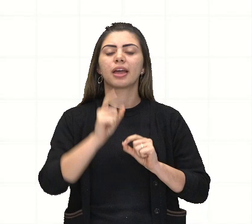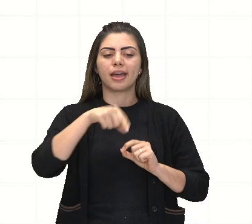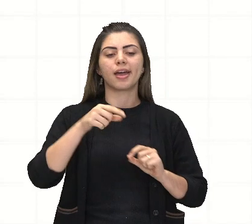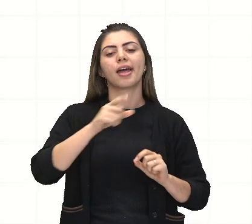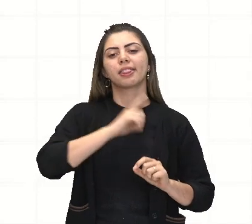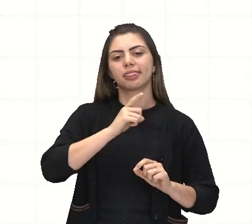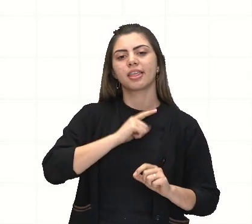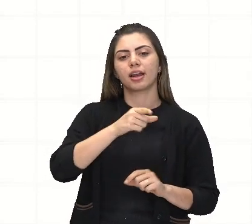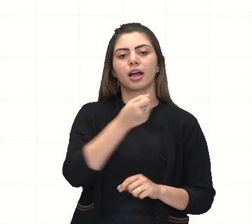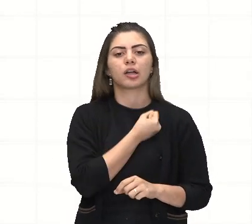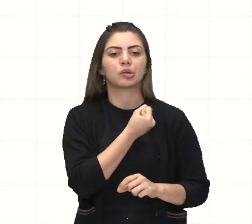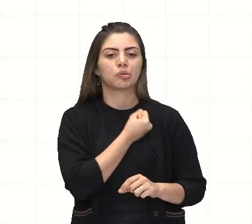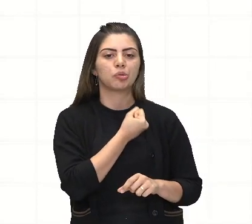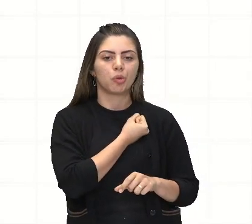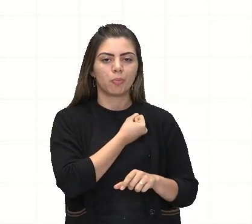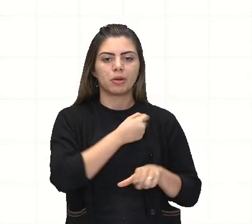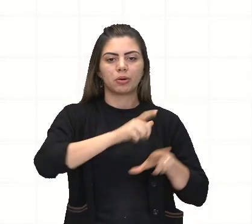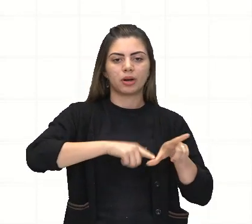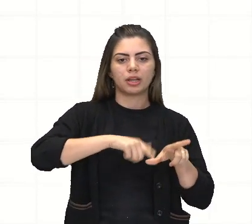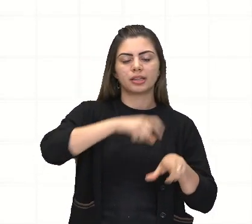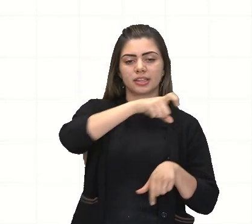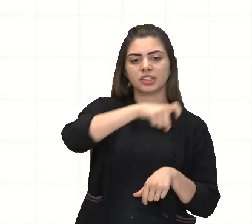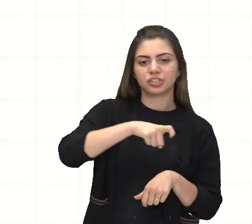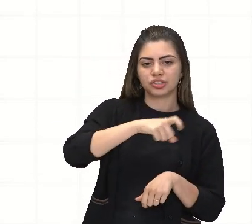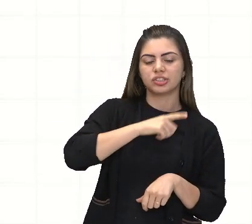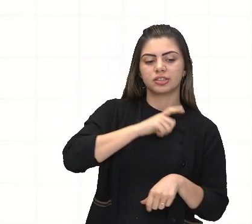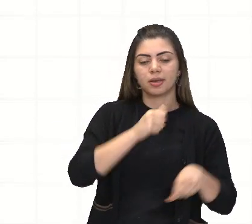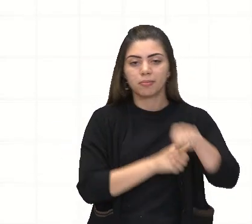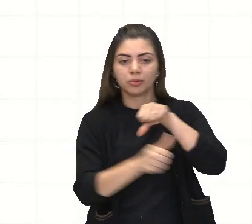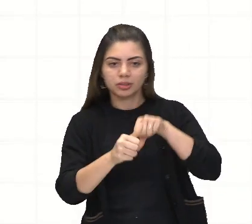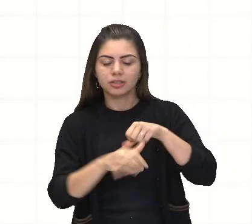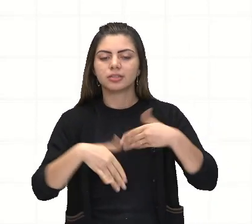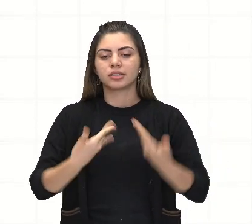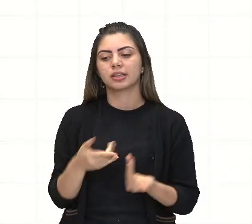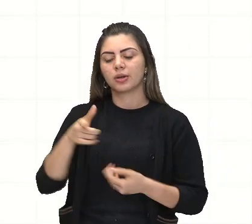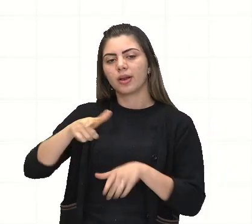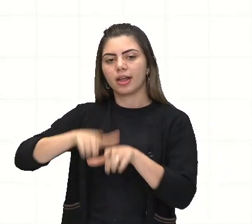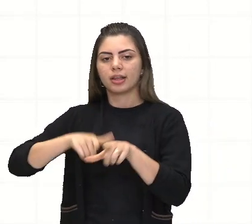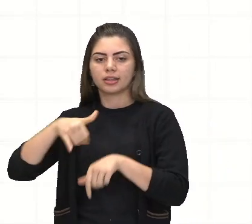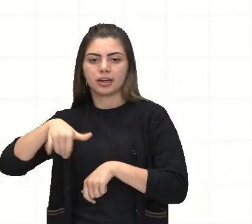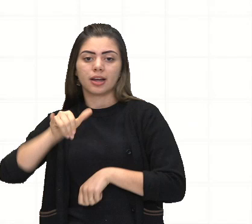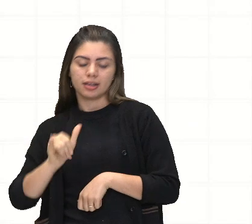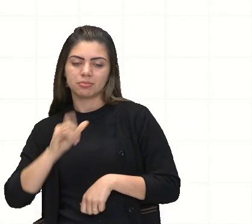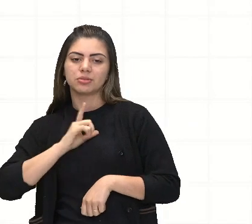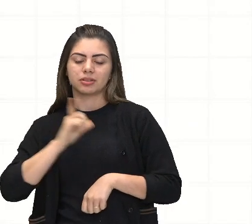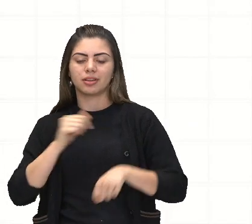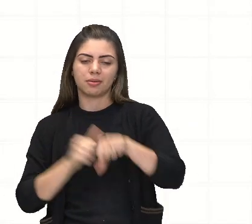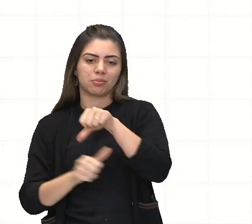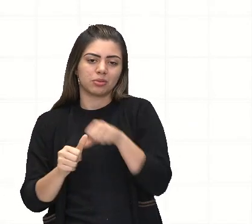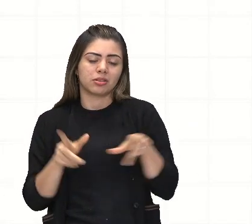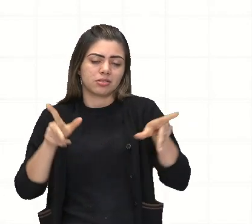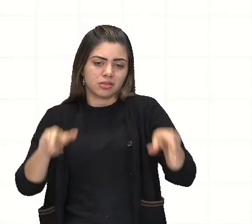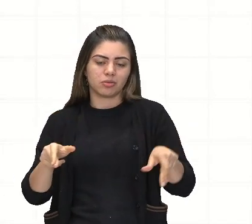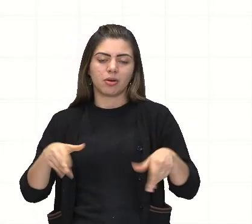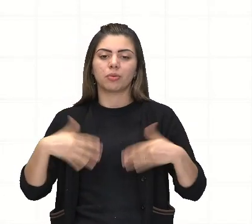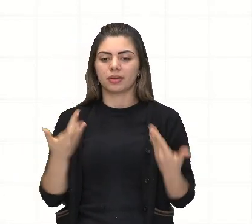variação na grandeza y, na mesma proporção. Ora, Se é na mesma proporção, então